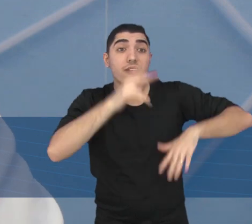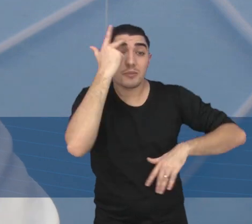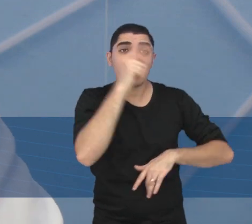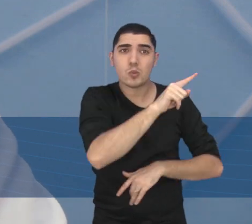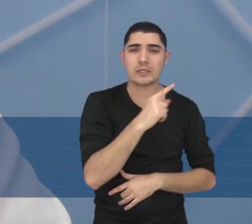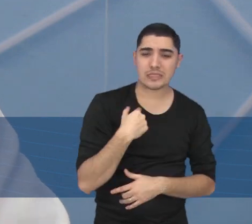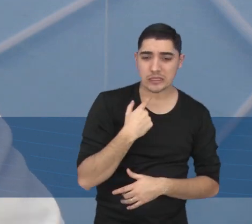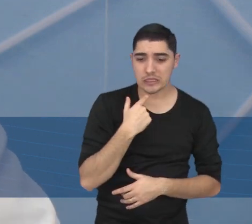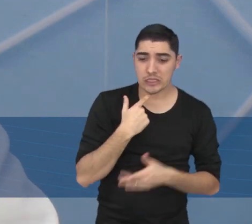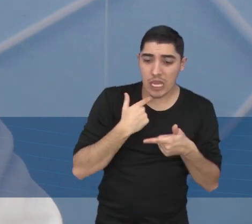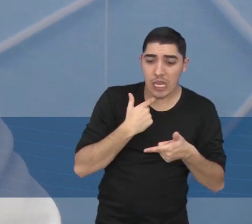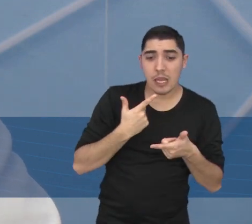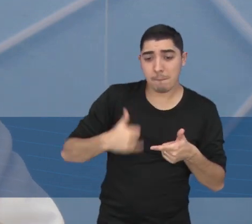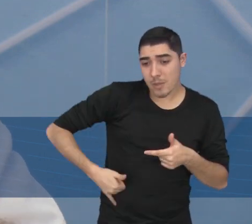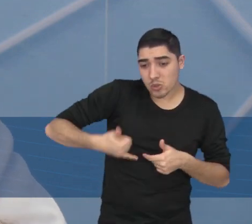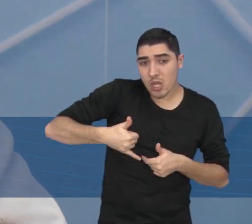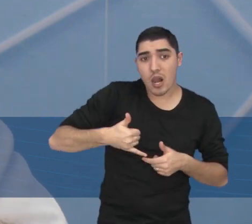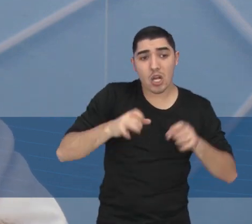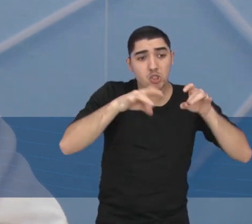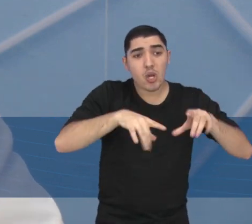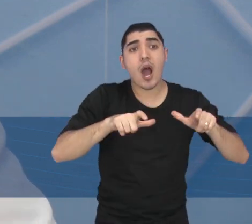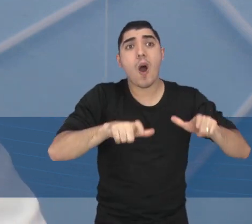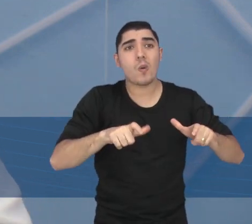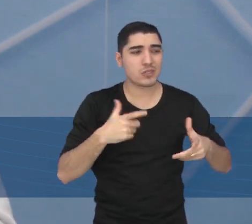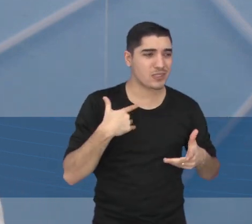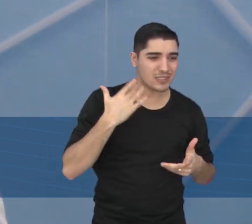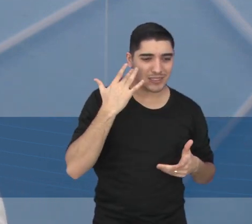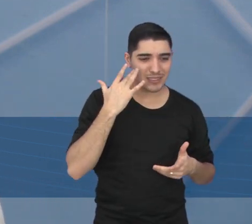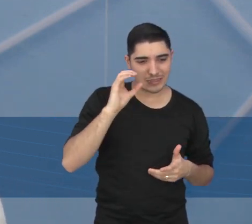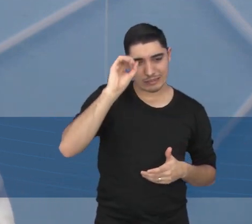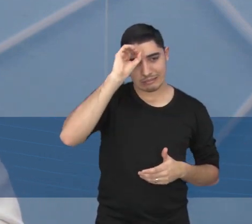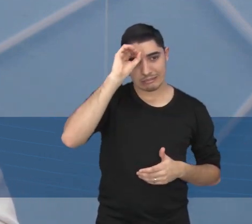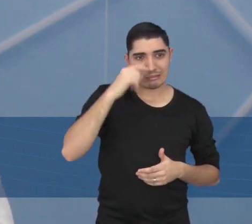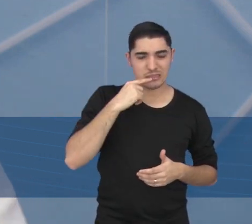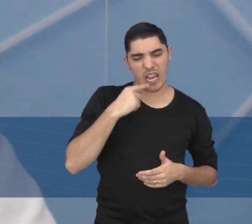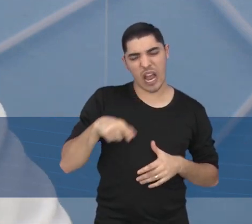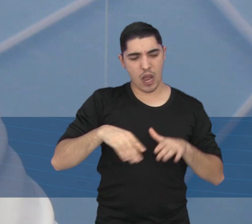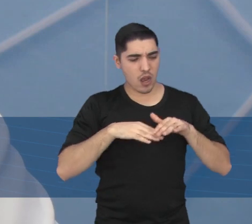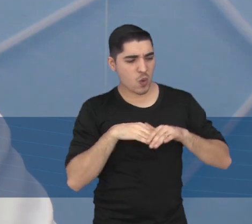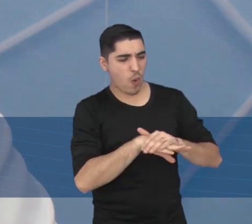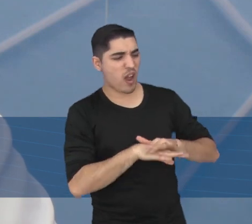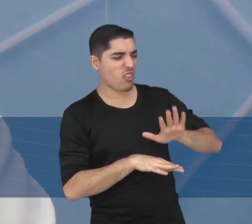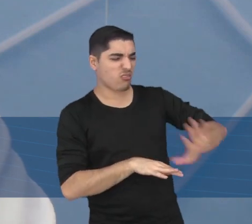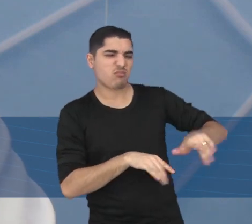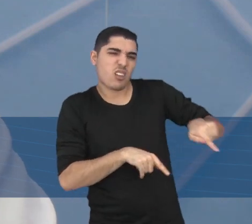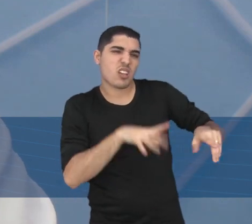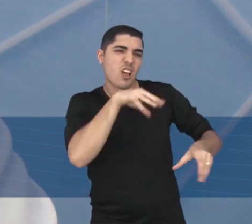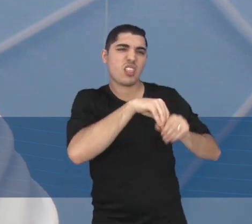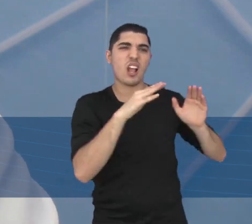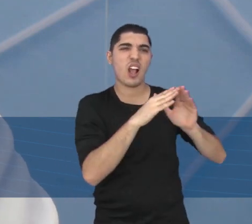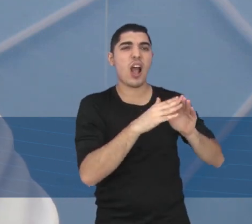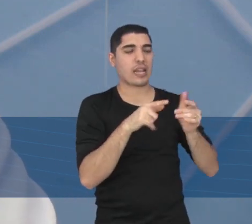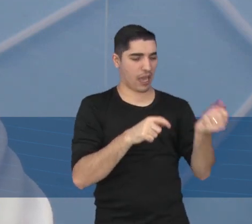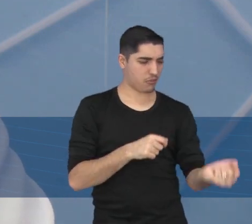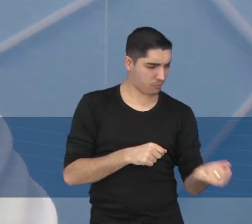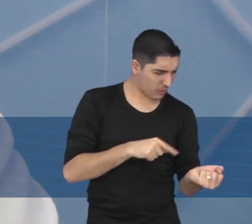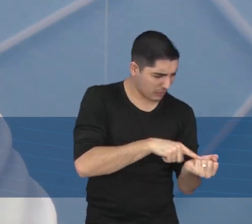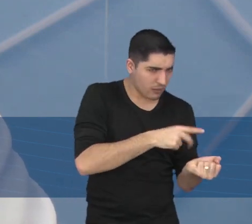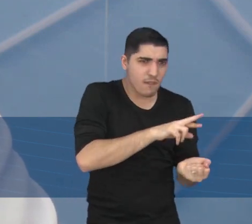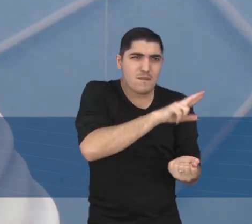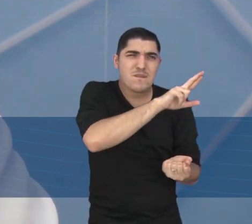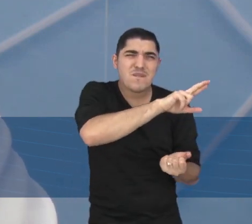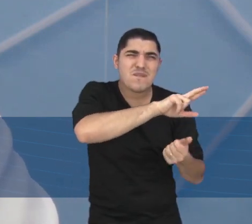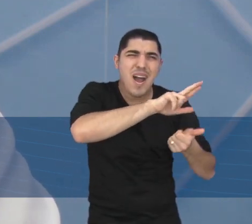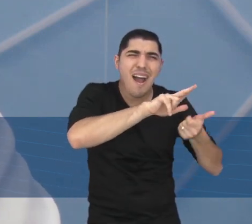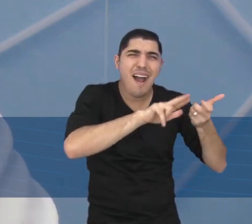fazer, então fica esse impasse. Eu sei que eu não posso fazer, então fica aquela gaveta cheia de câmera digital antiga, carregador, fio,